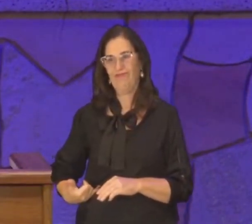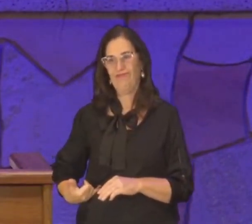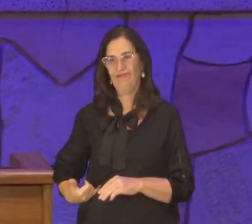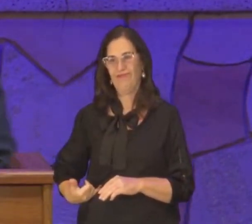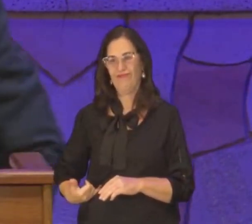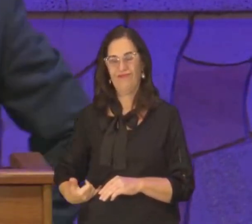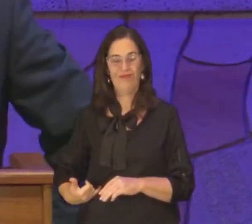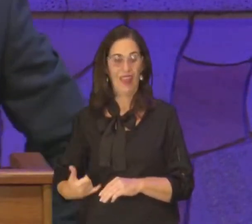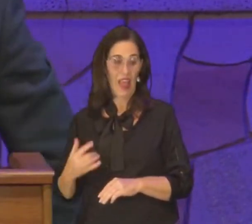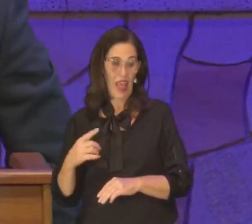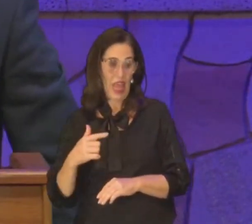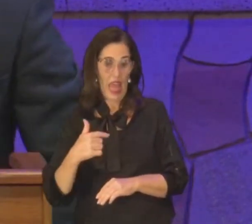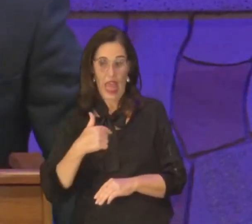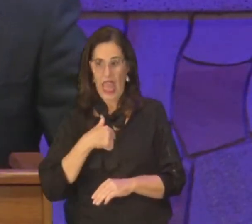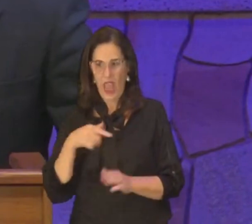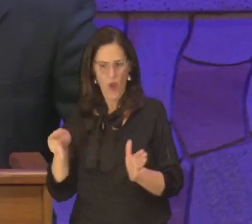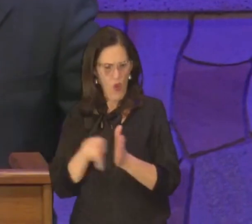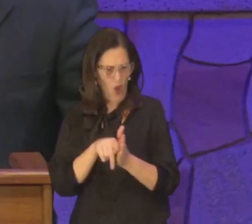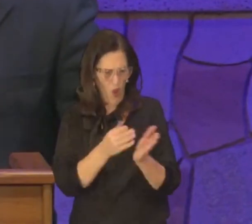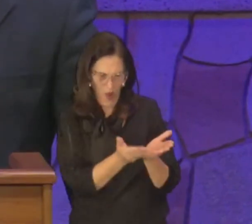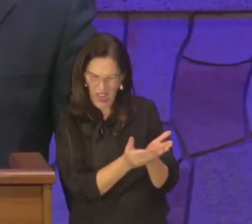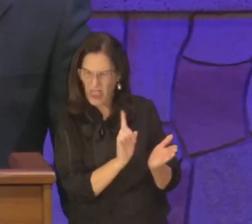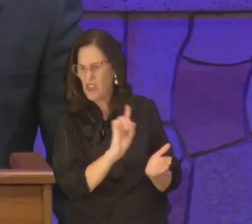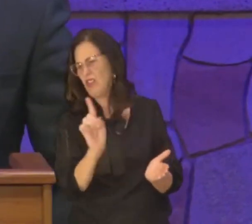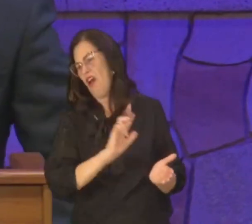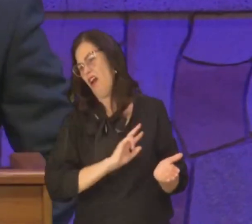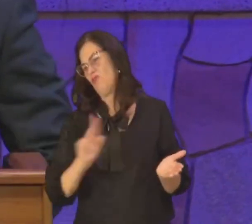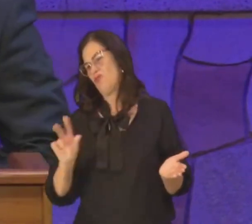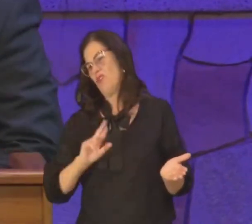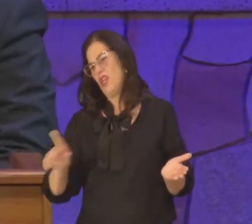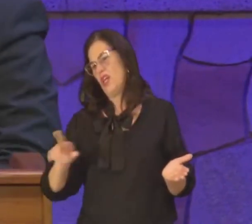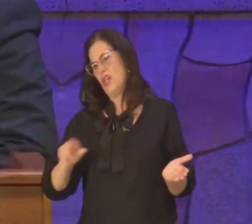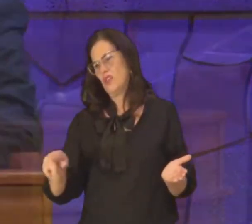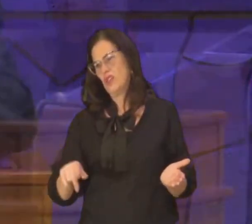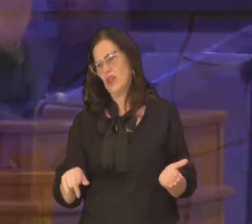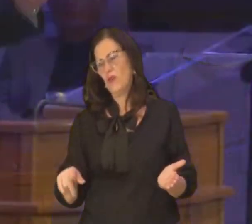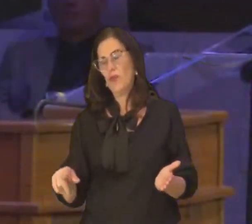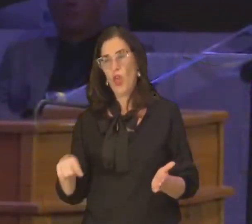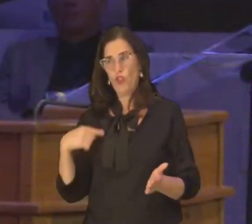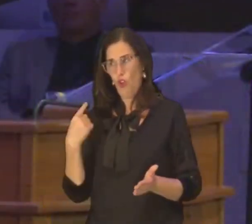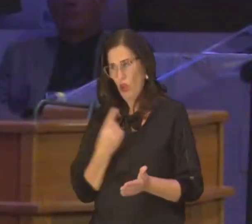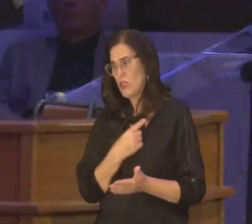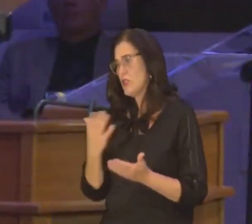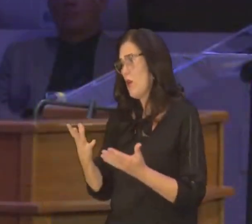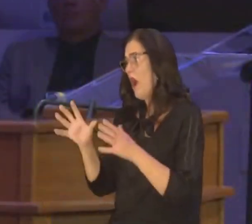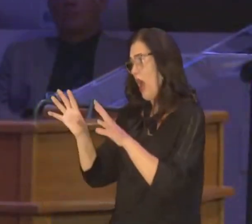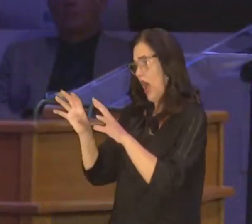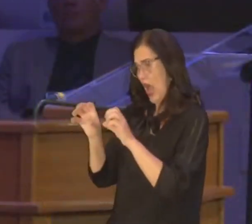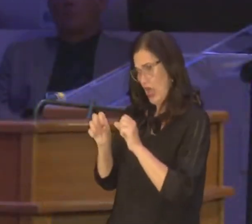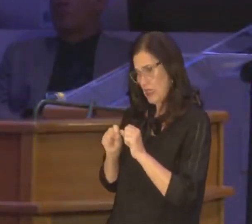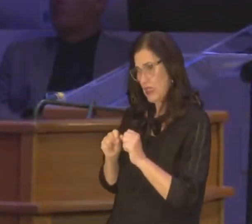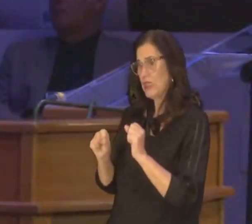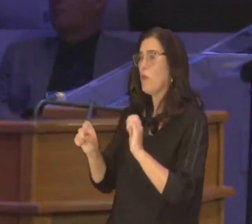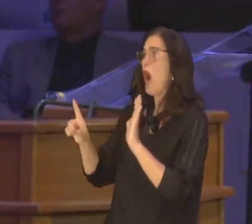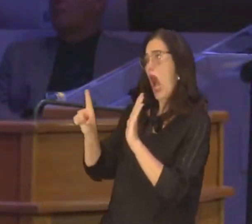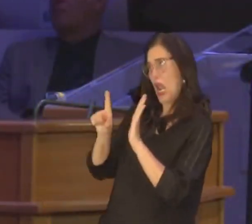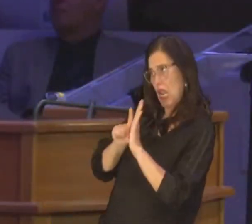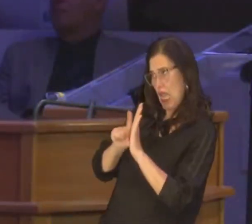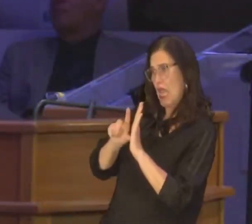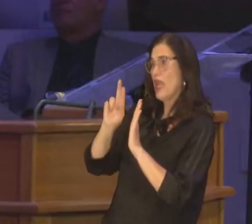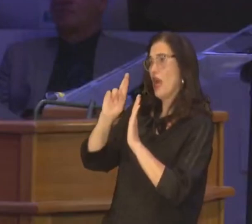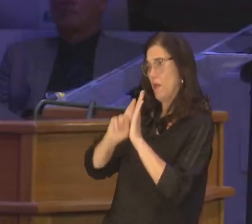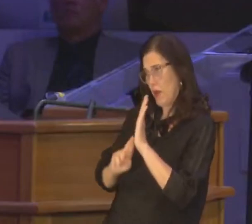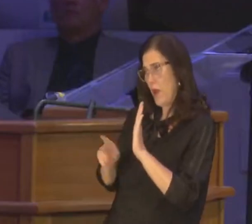Eles diziam assim: nós não somos como eles. Nós estamos aqui, nós aceitamos o regulamento de